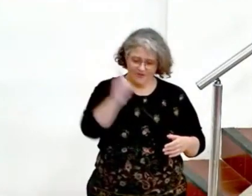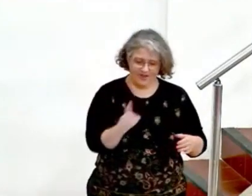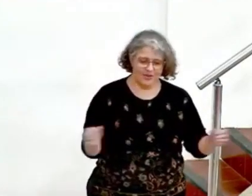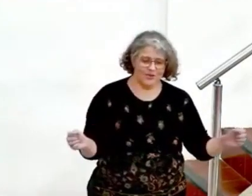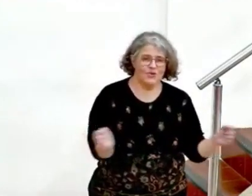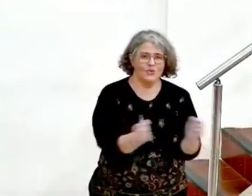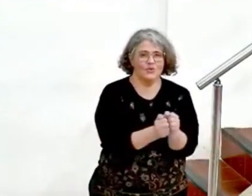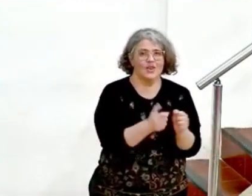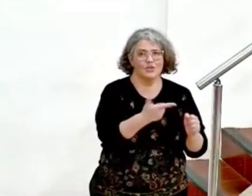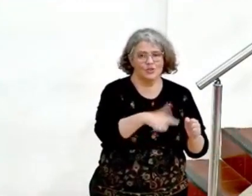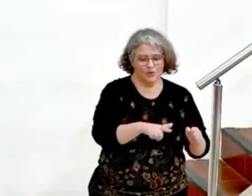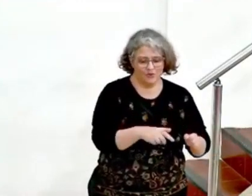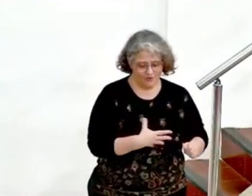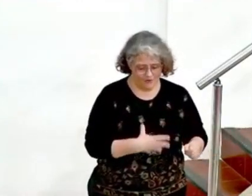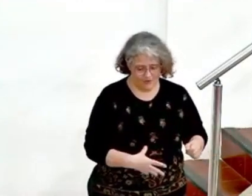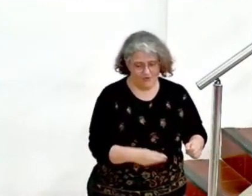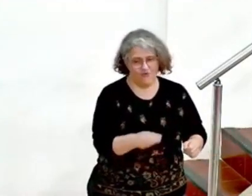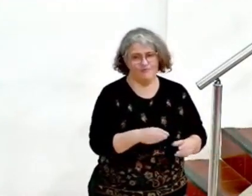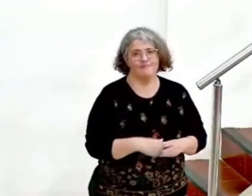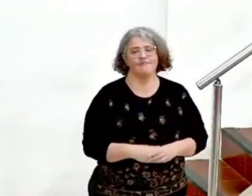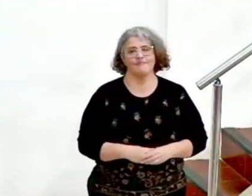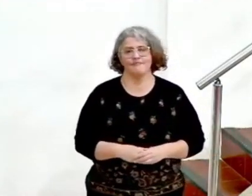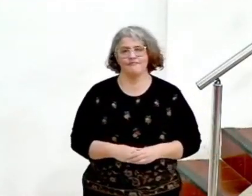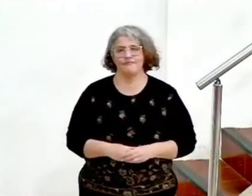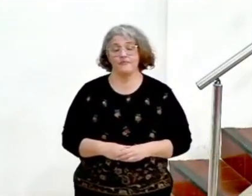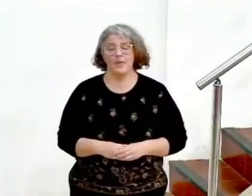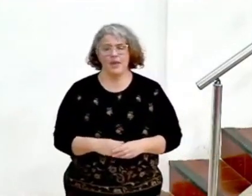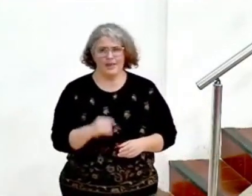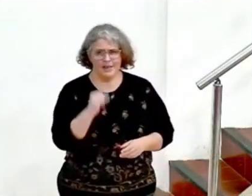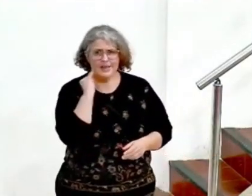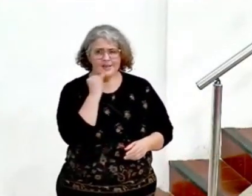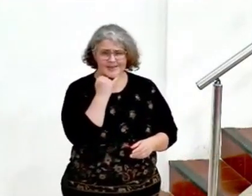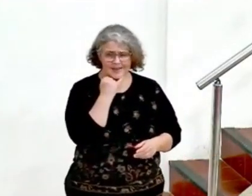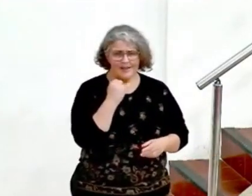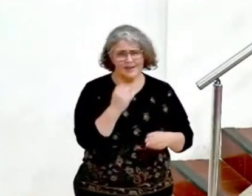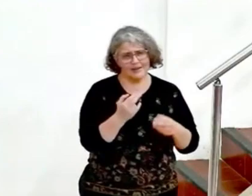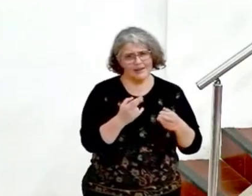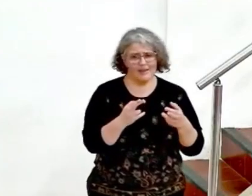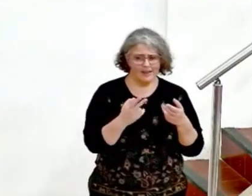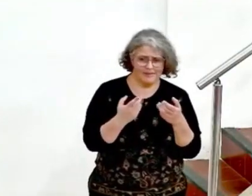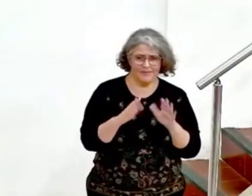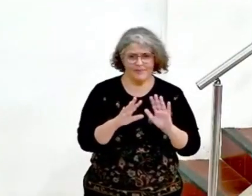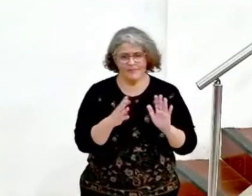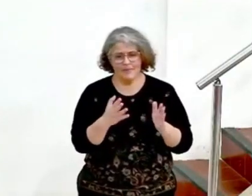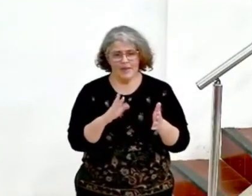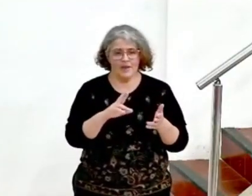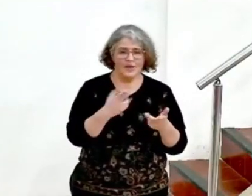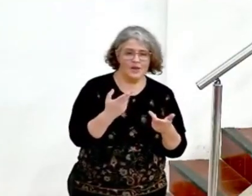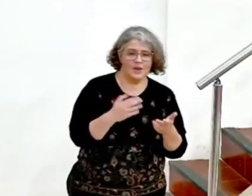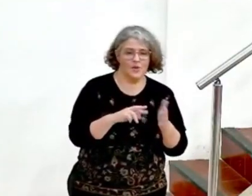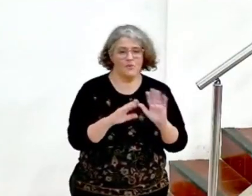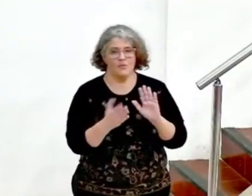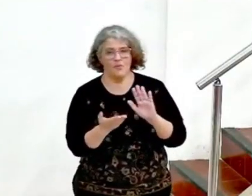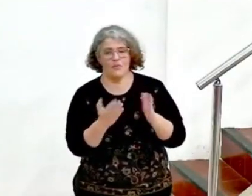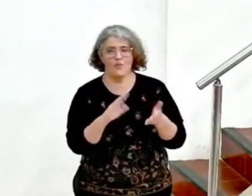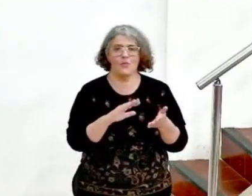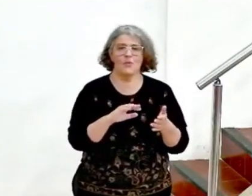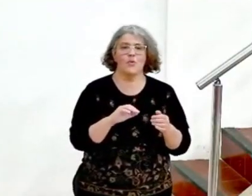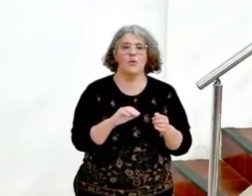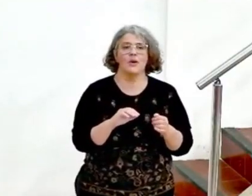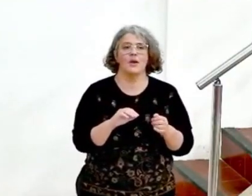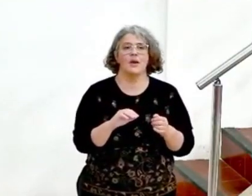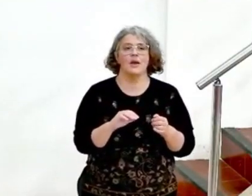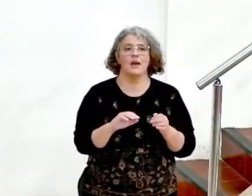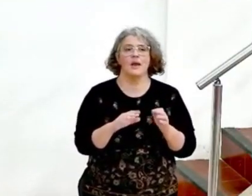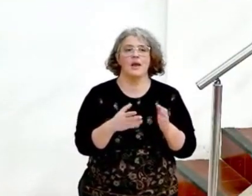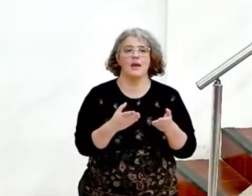Cristo. Isaac, queridos, é um tipo de Cristo. Porque ele é uma promessa que deveria ser